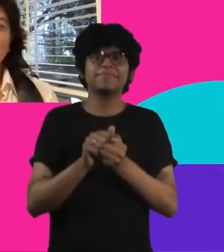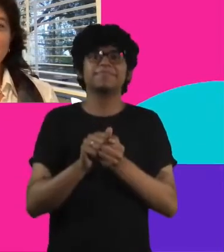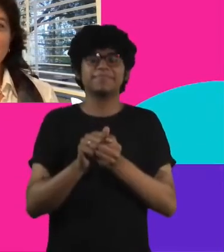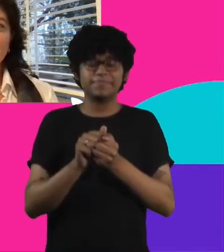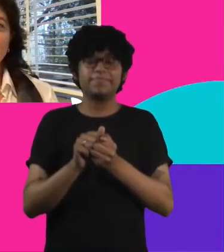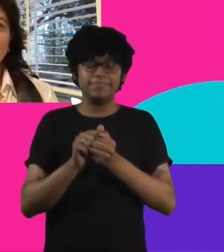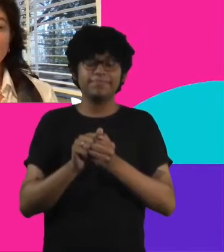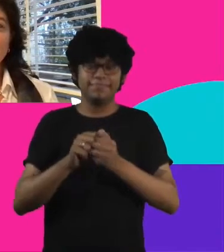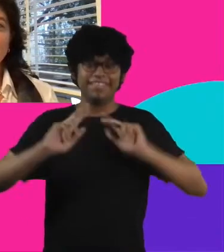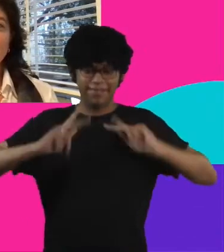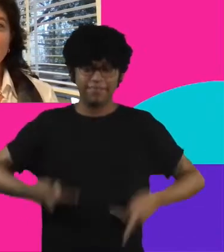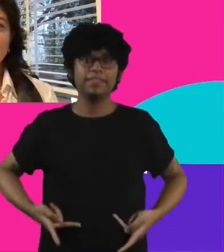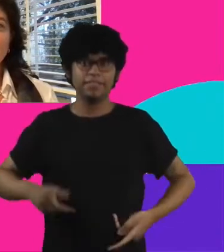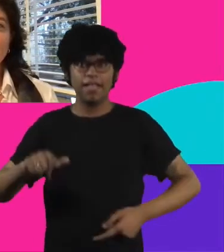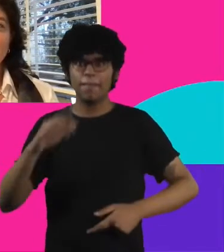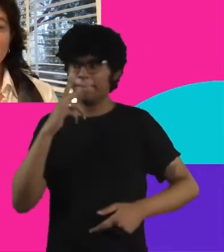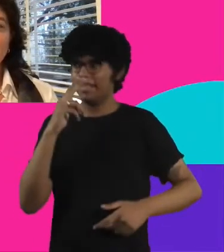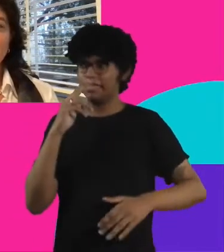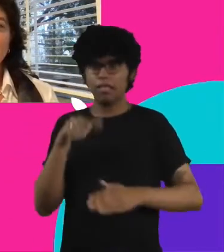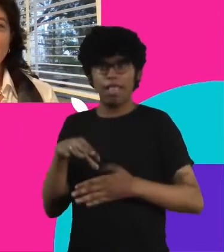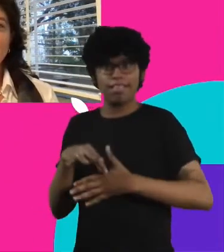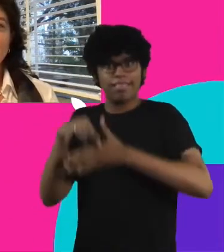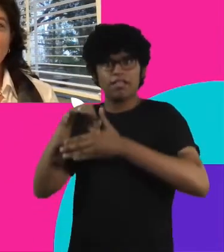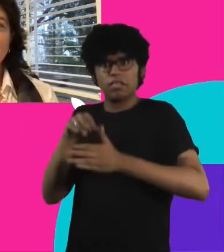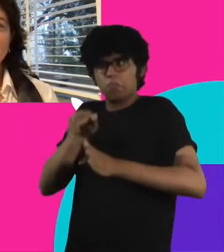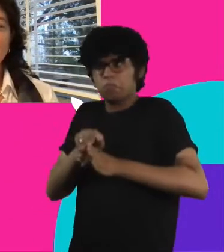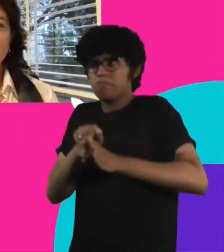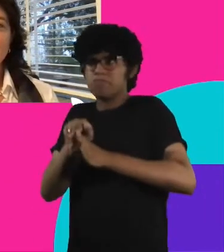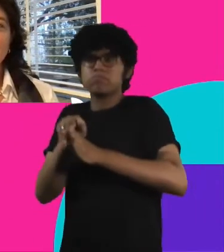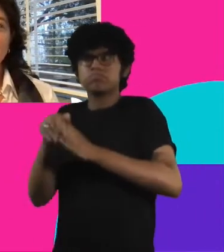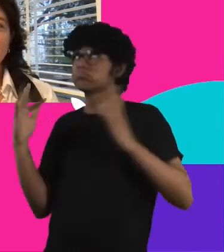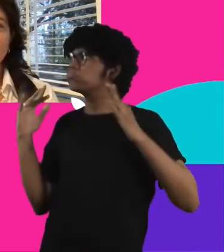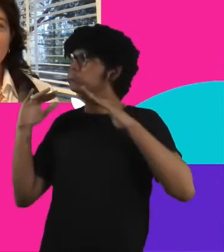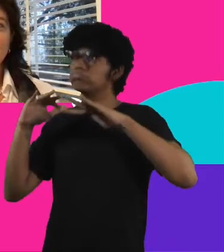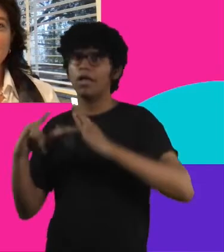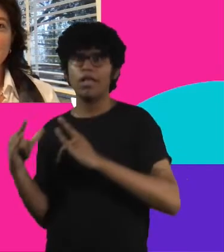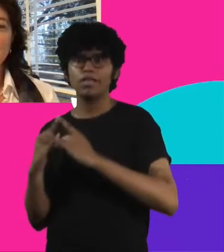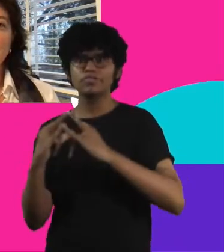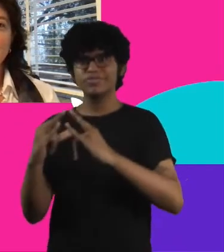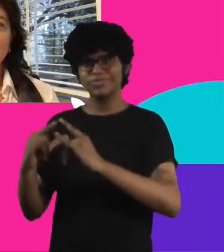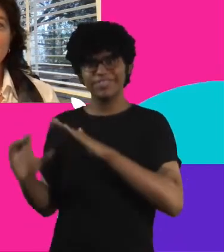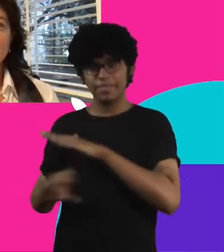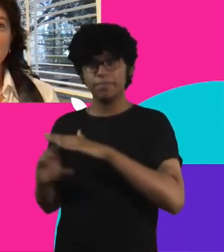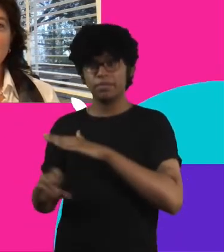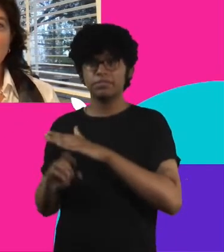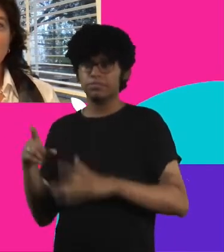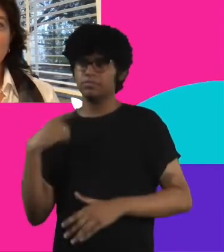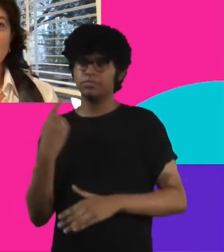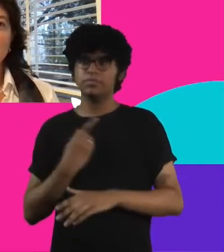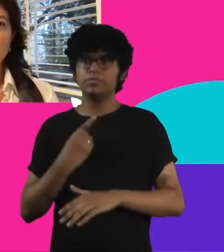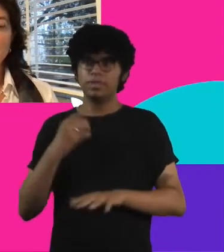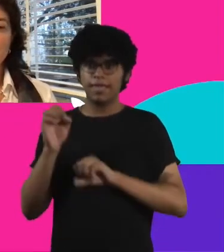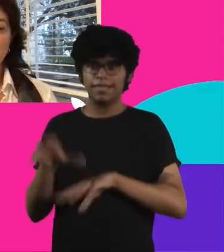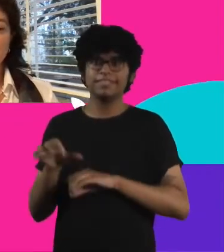Humanize liderou uma aliança, né, que trouxe outros institutos e fundações, e a gente começou a capacitar